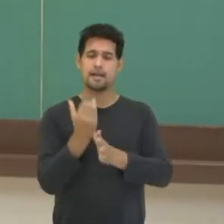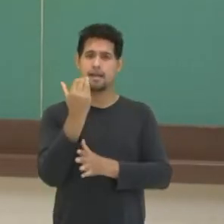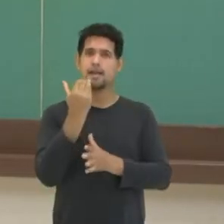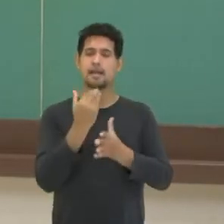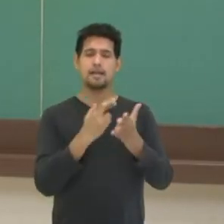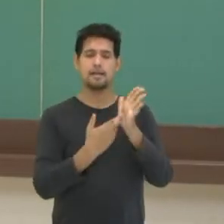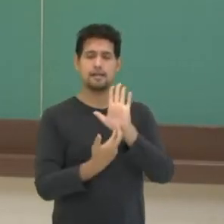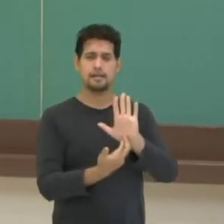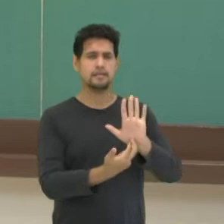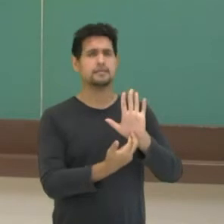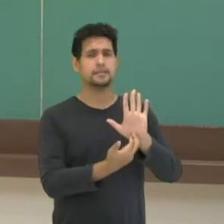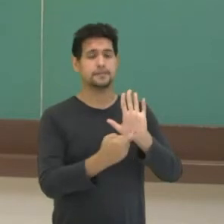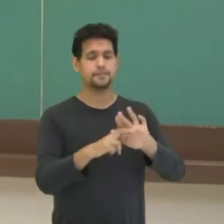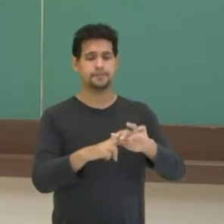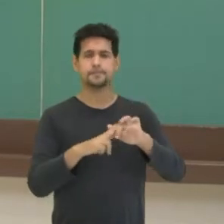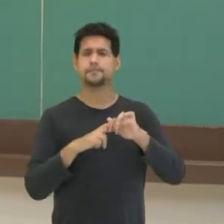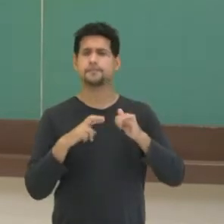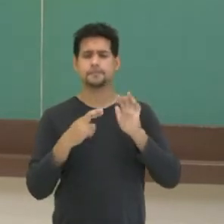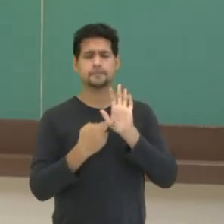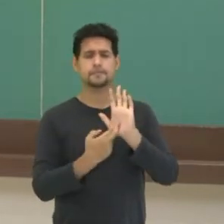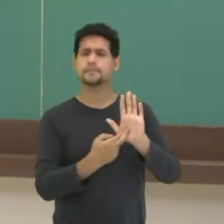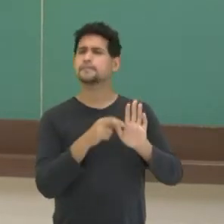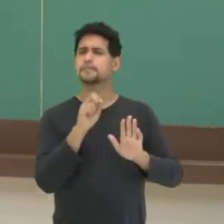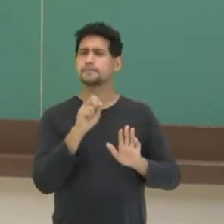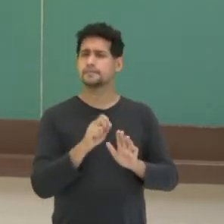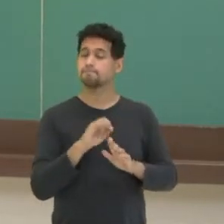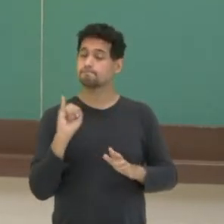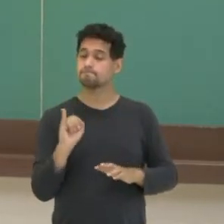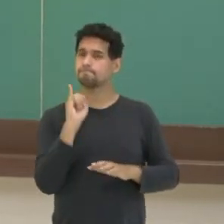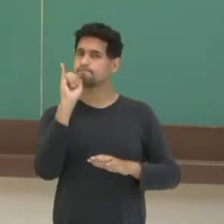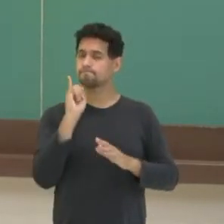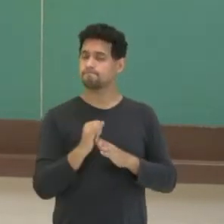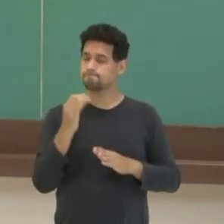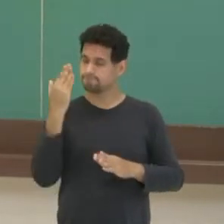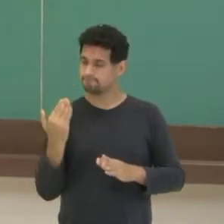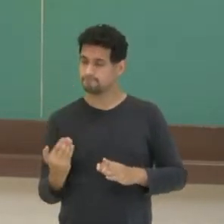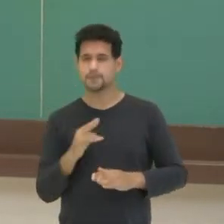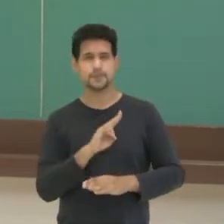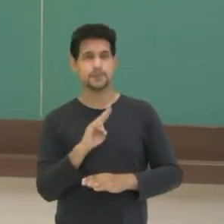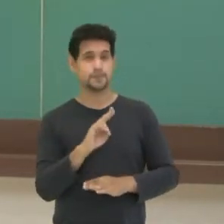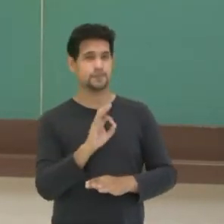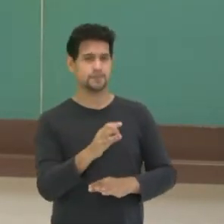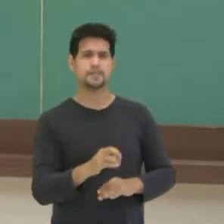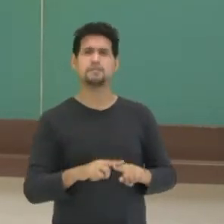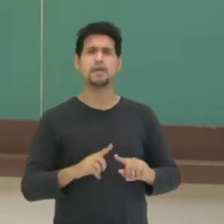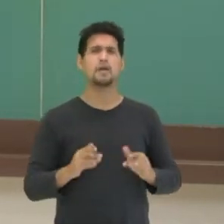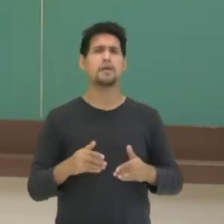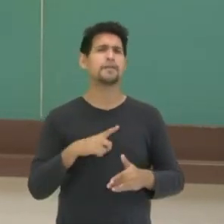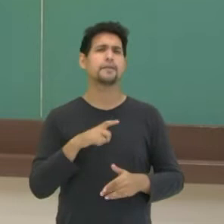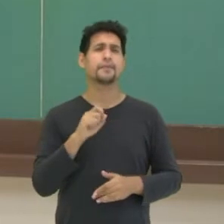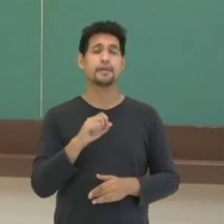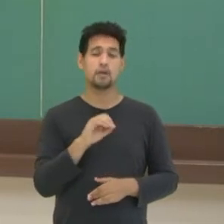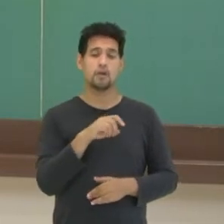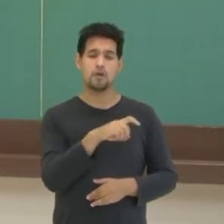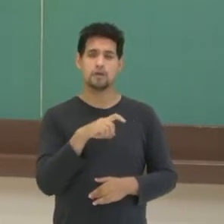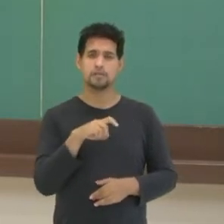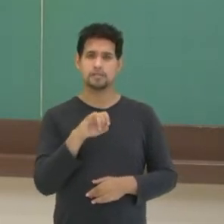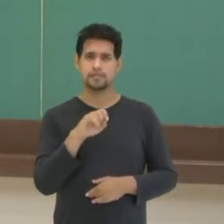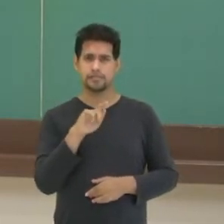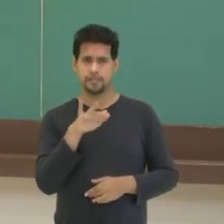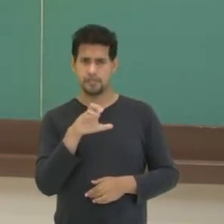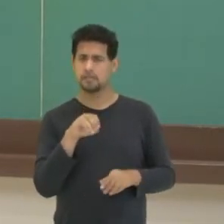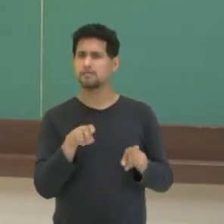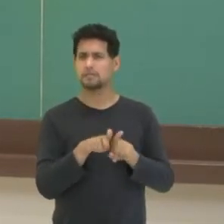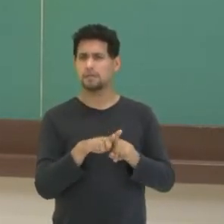de representação. Por isso, representação levando, homenageando o seu nome. Então, aqui nós temos o oxigênio com os seus elétrons